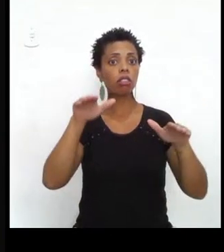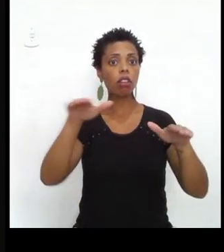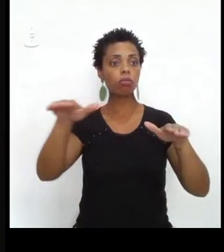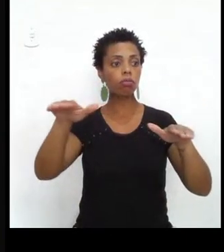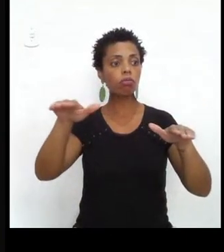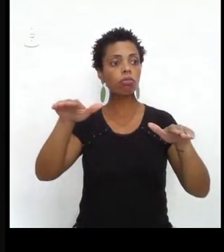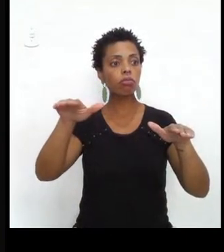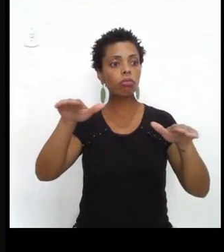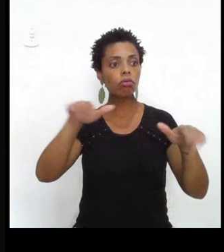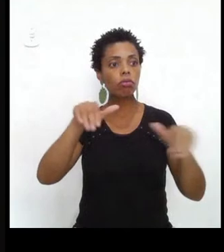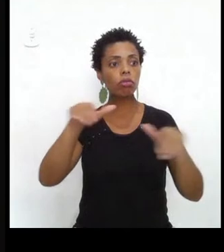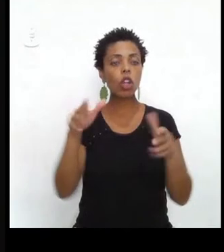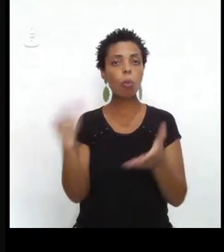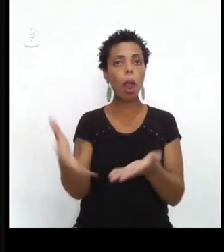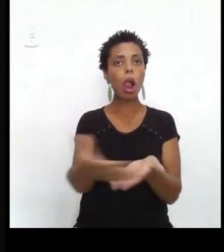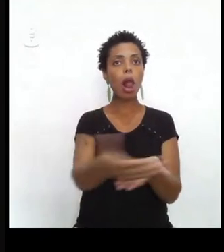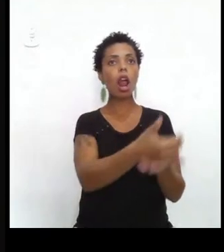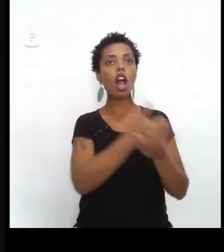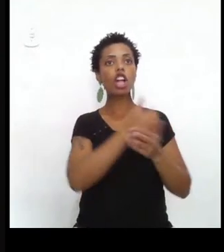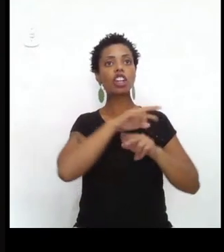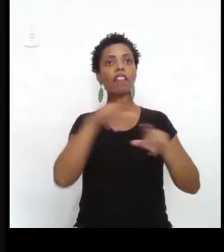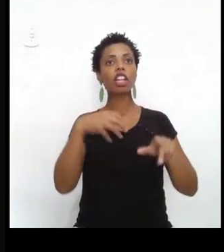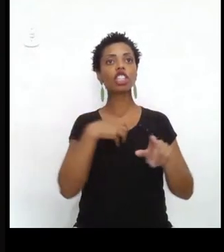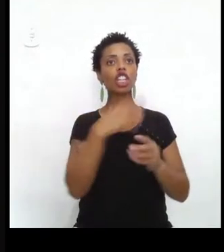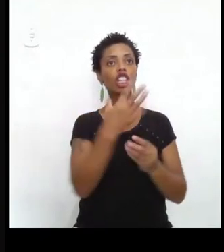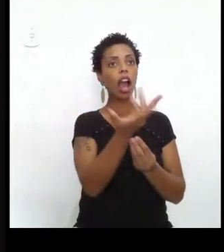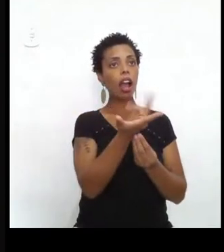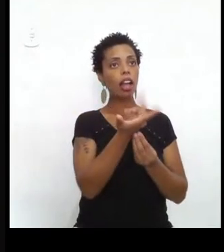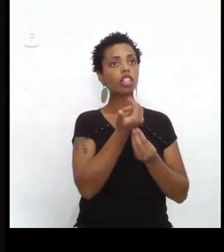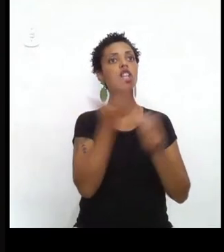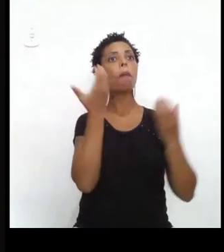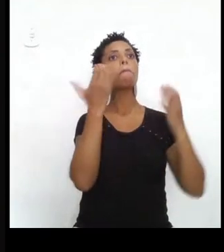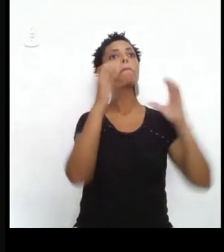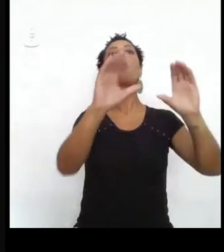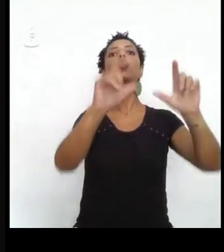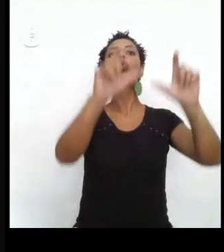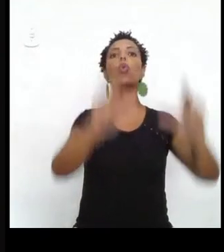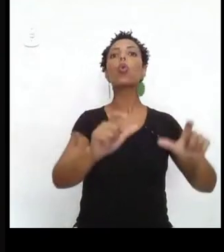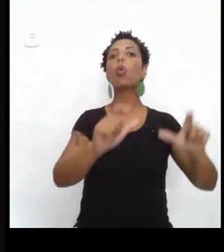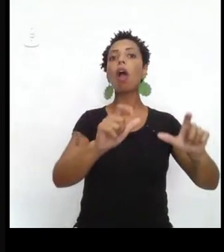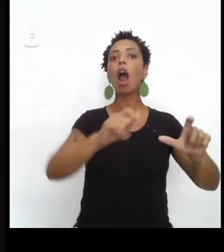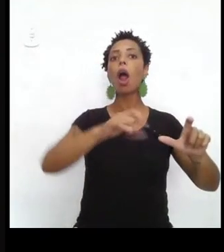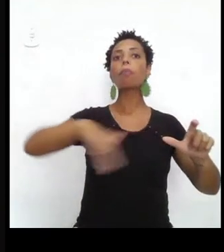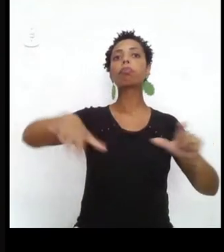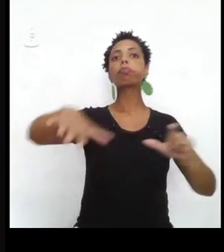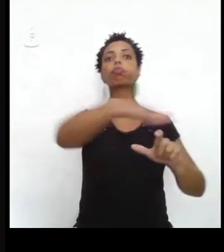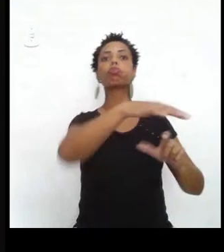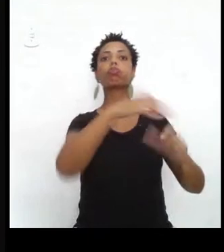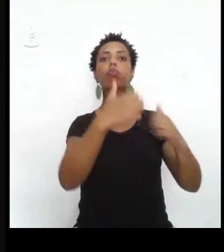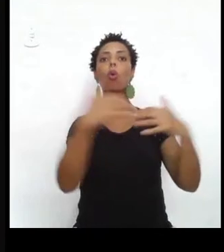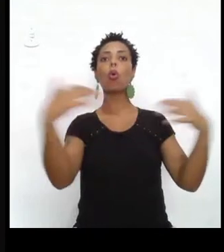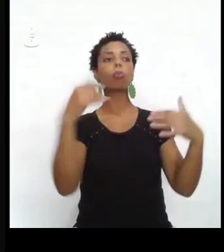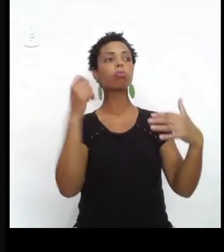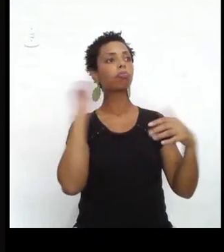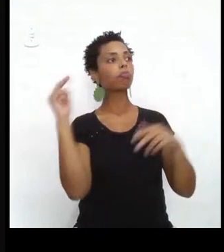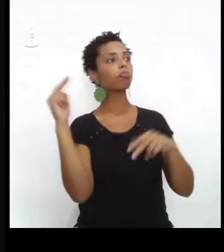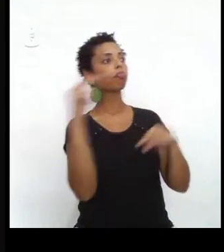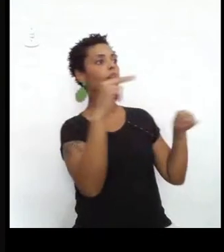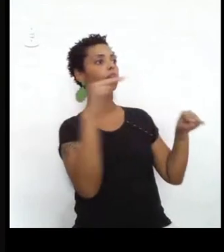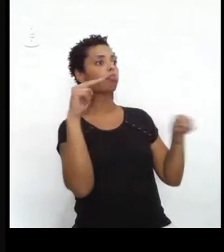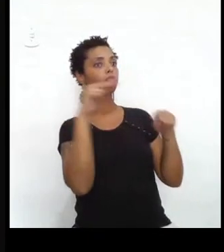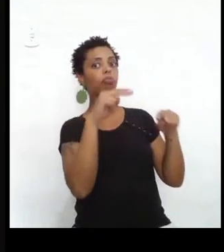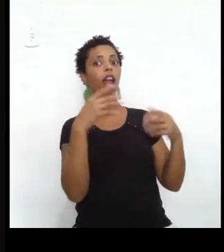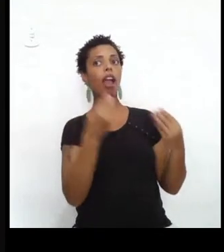entre bem fácil público para acelerar um circuito que amplifica o exercício da memória EA Bíbia e